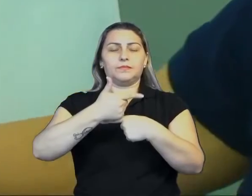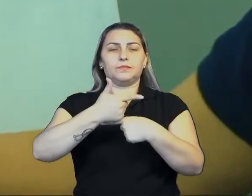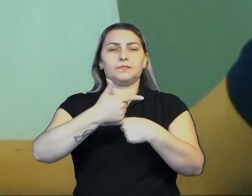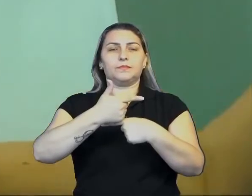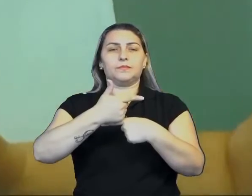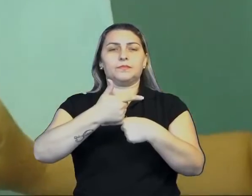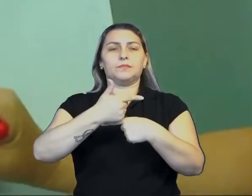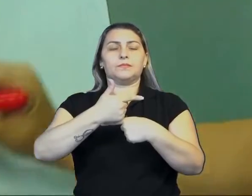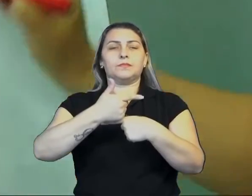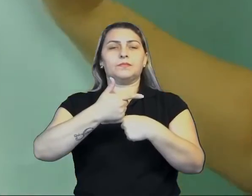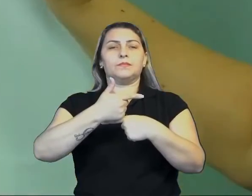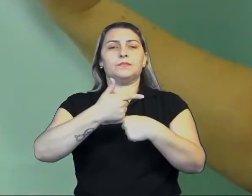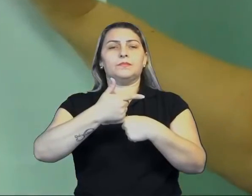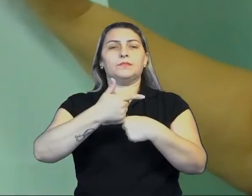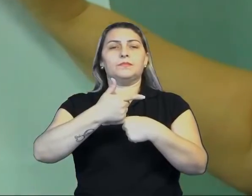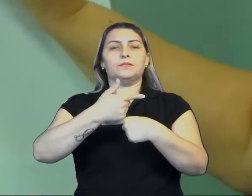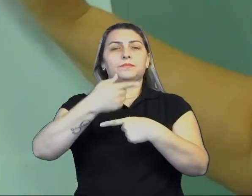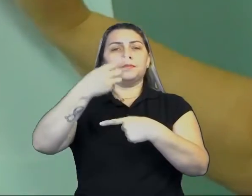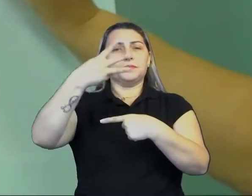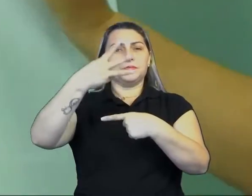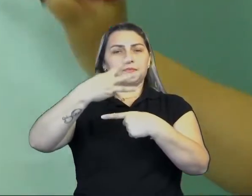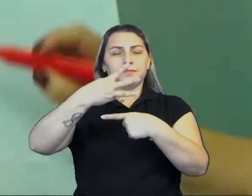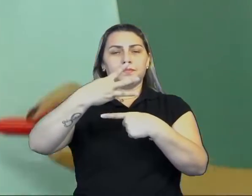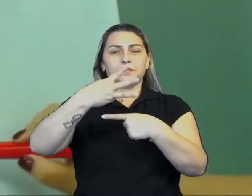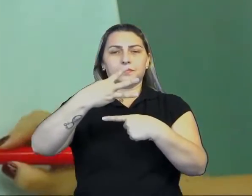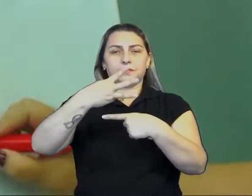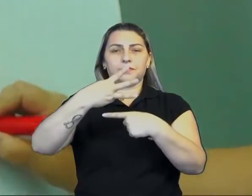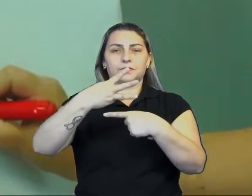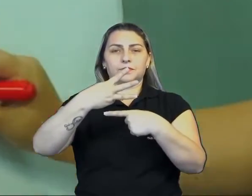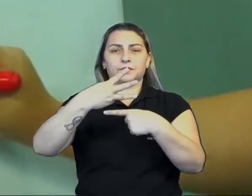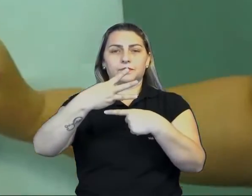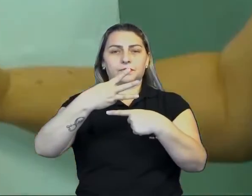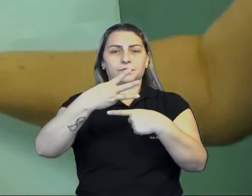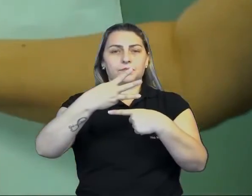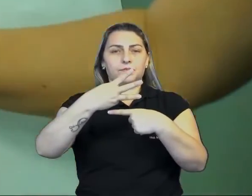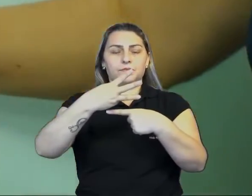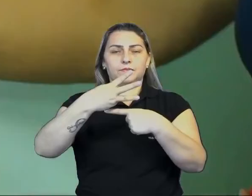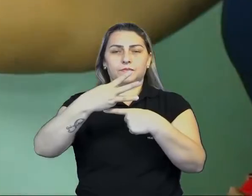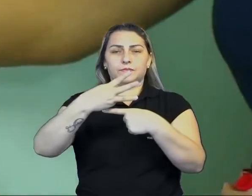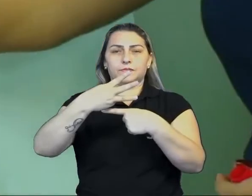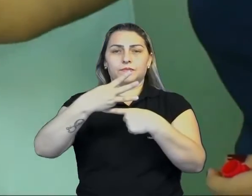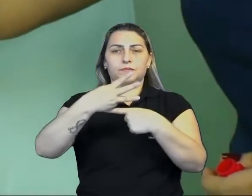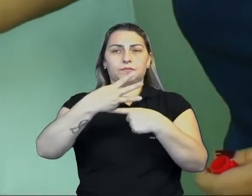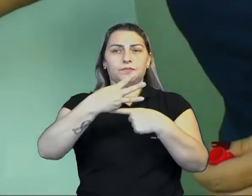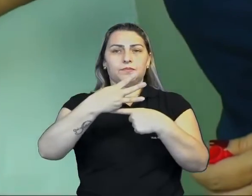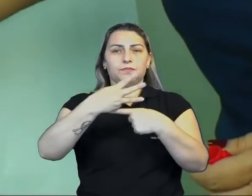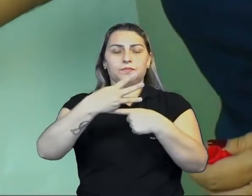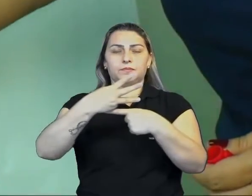Duas.